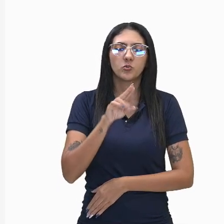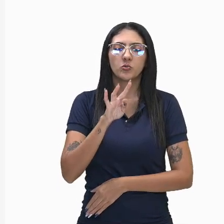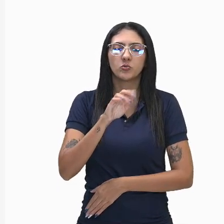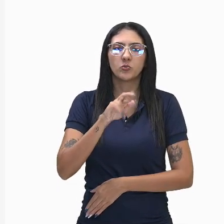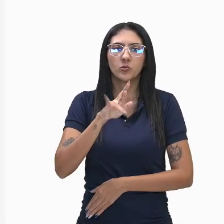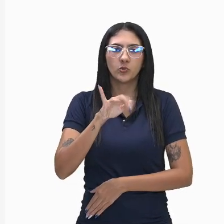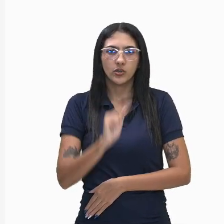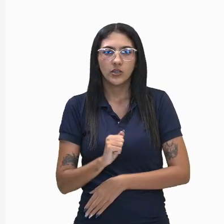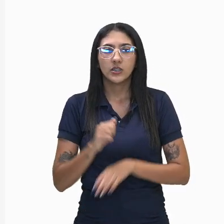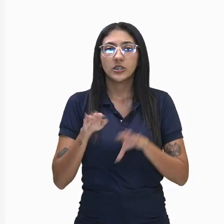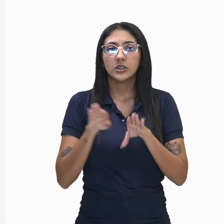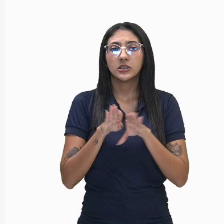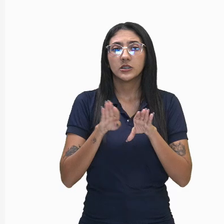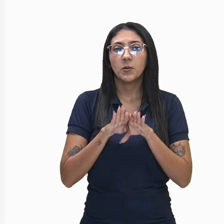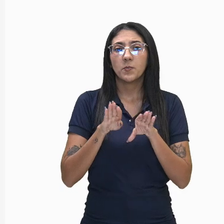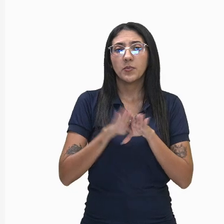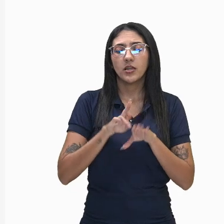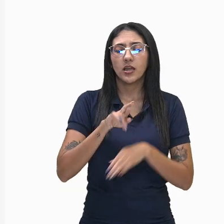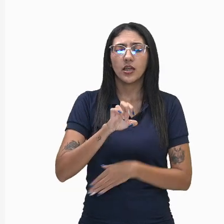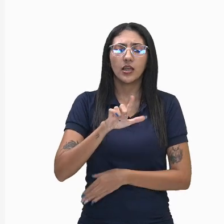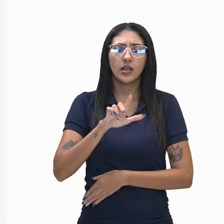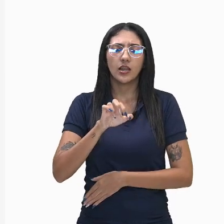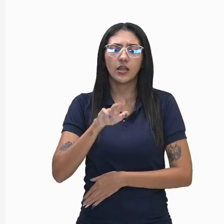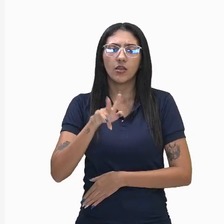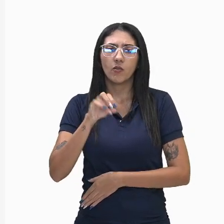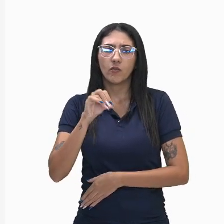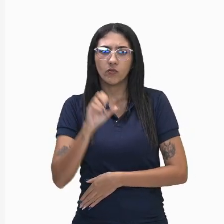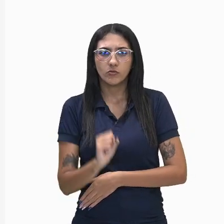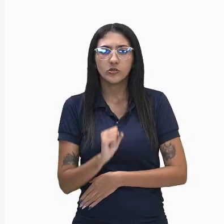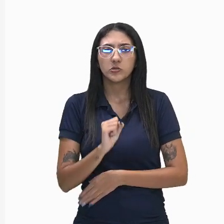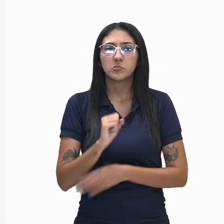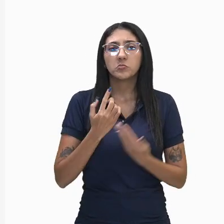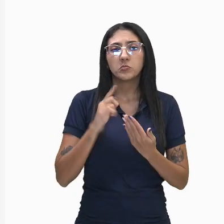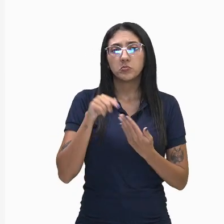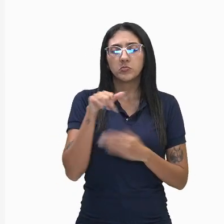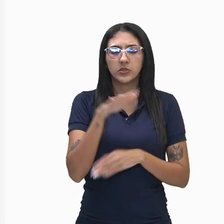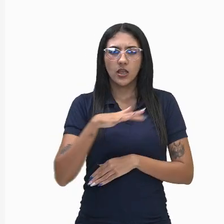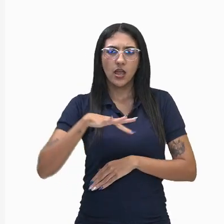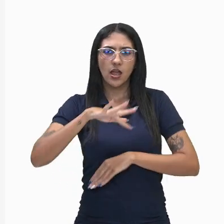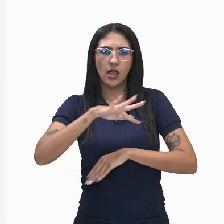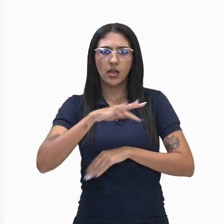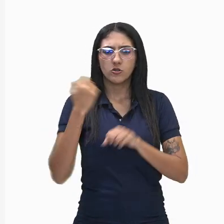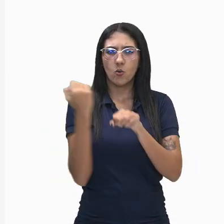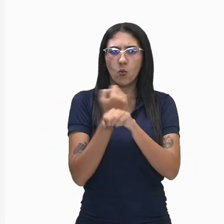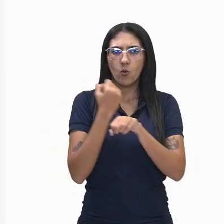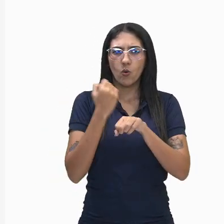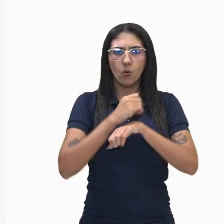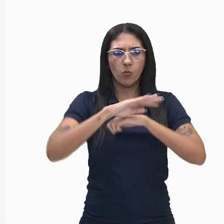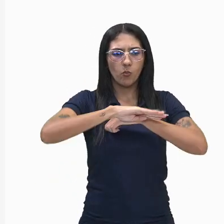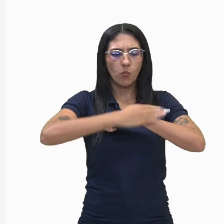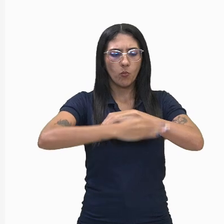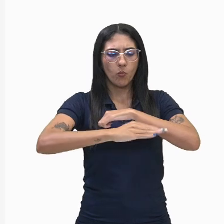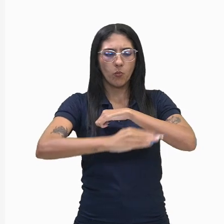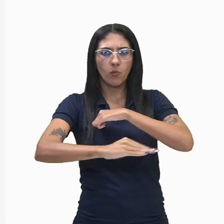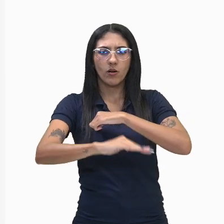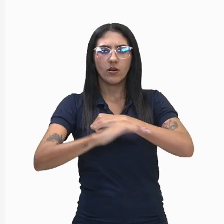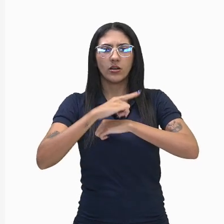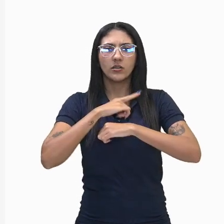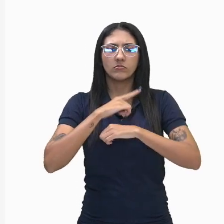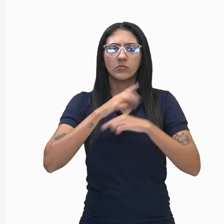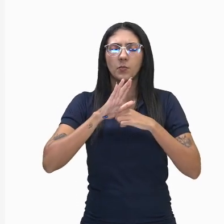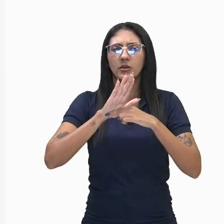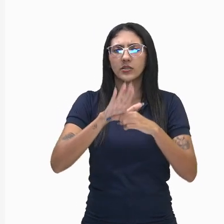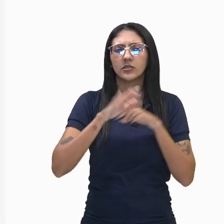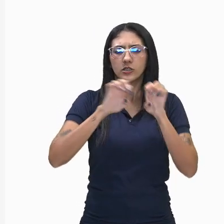são estatuárias, né, e baixos relevos em templos e palácios que retratavam